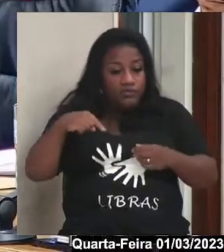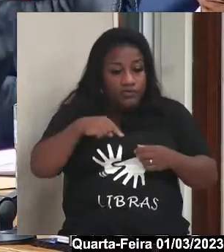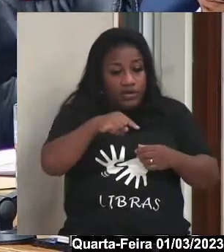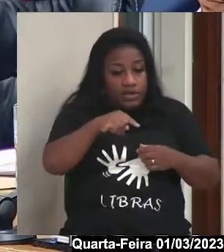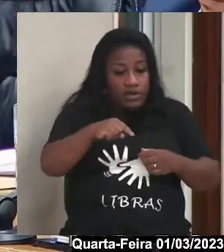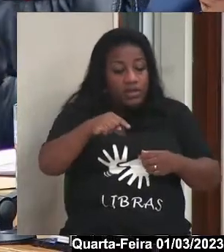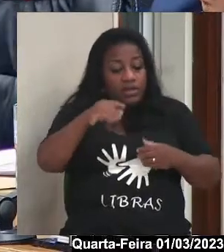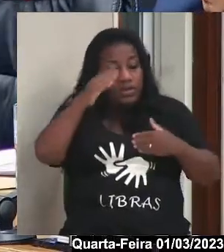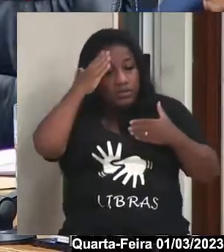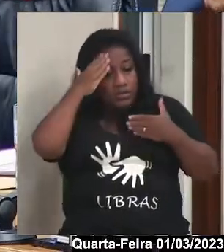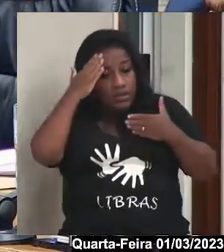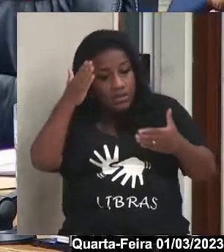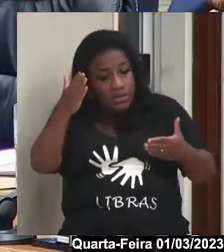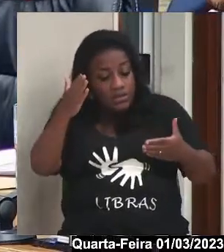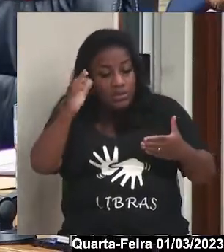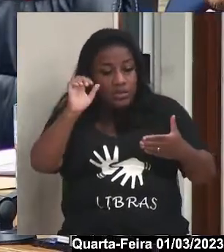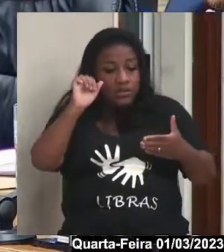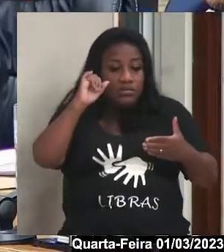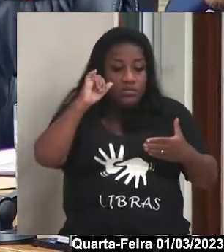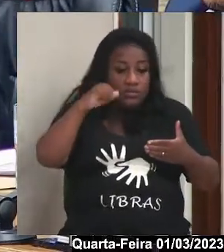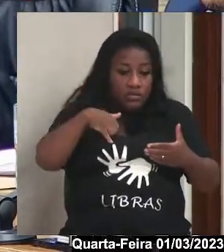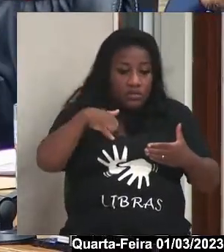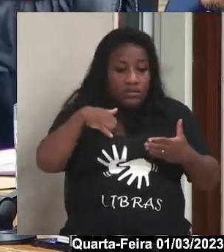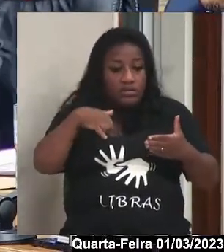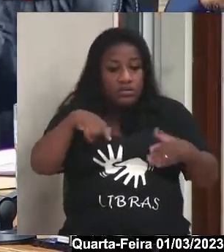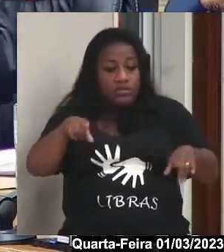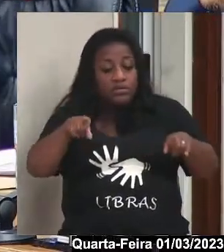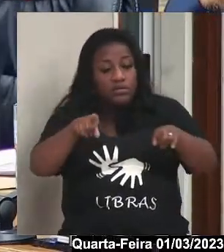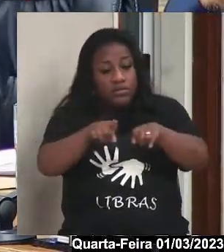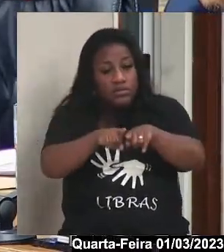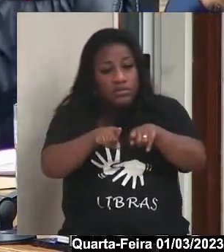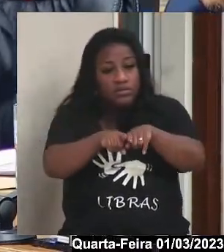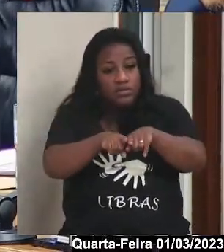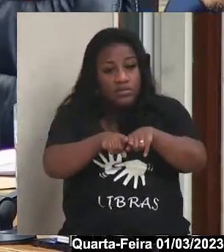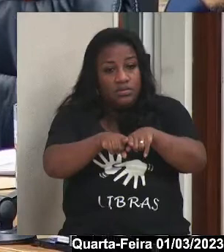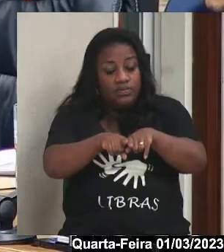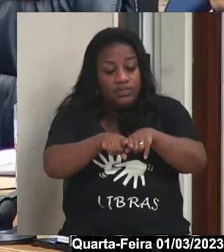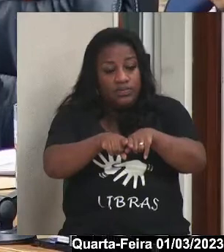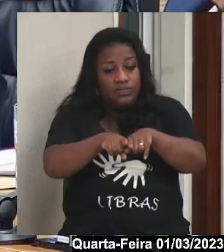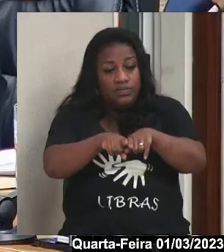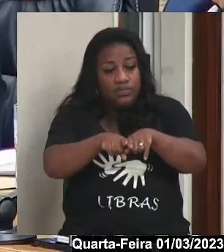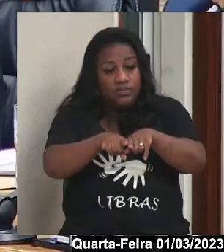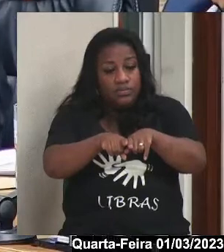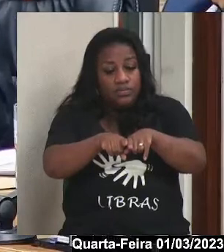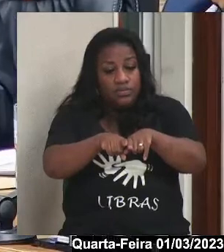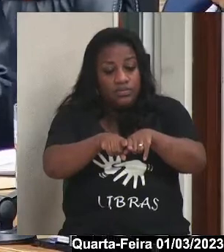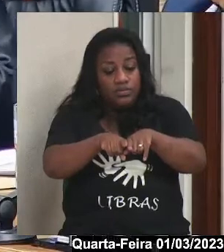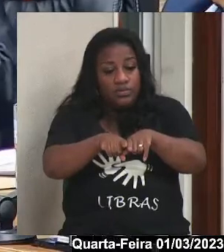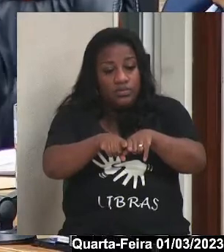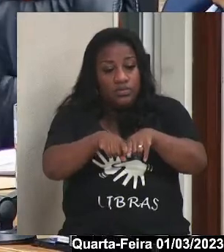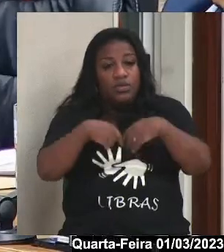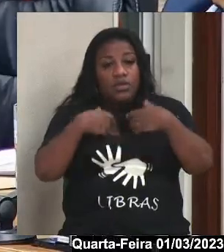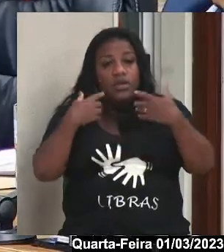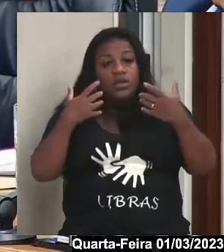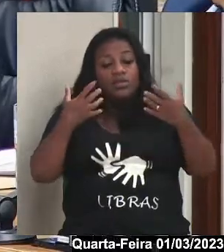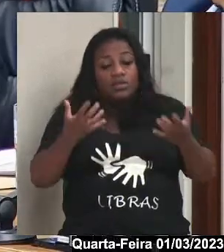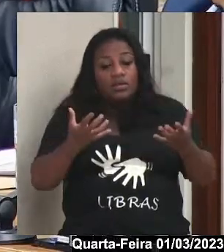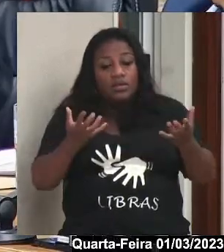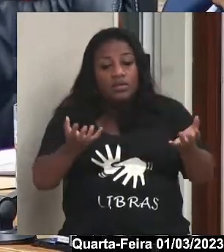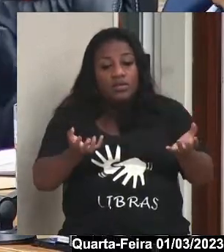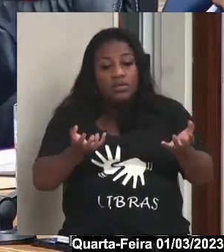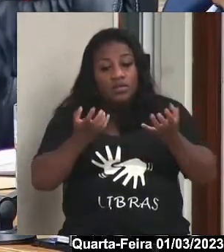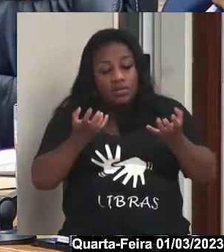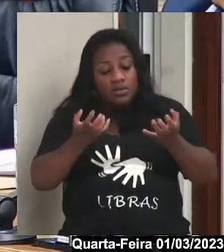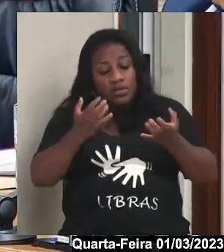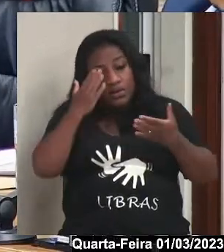vou agradecer, vou falar para os caras, isso foi legal, isso está bom, e isso daqui podemos melhorar. Então, quero